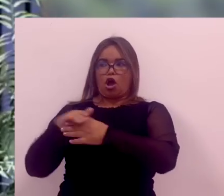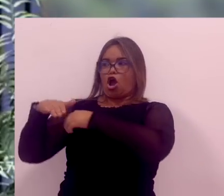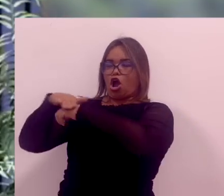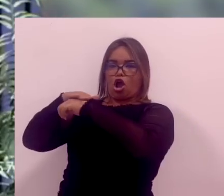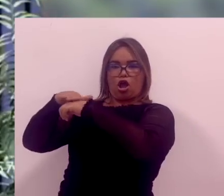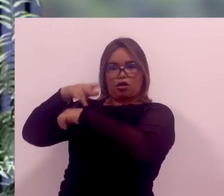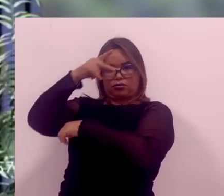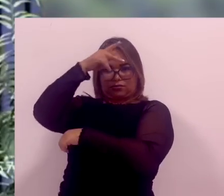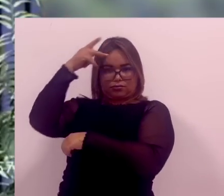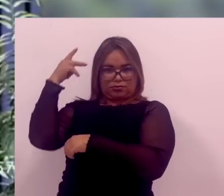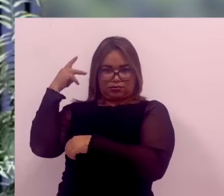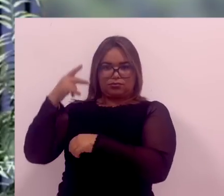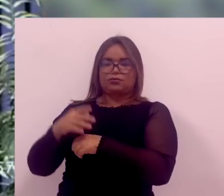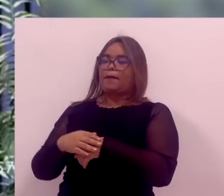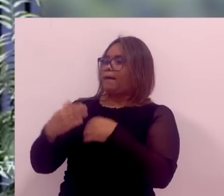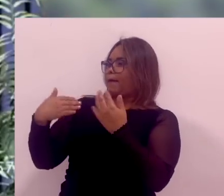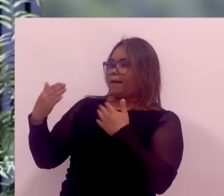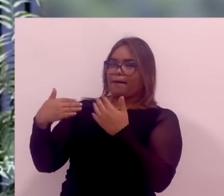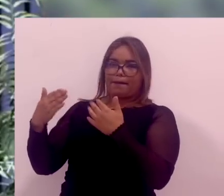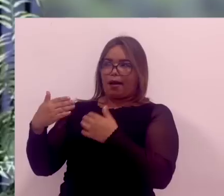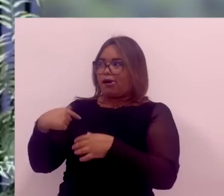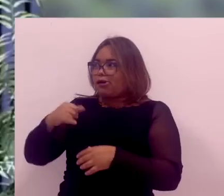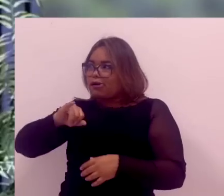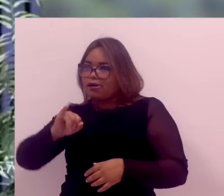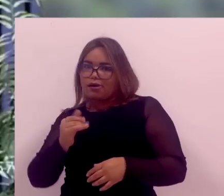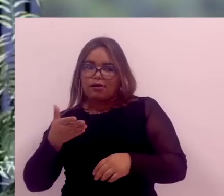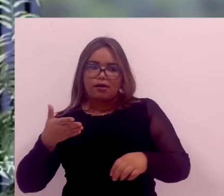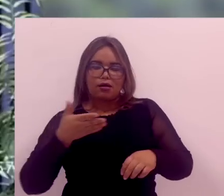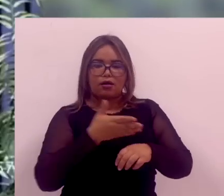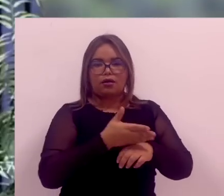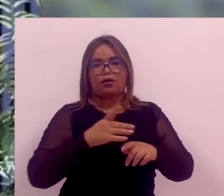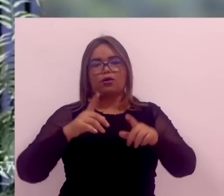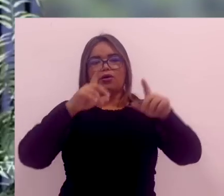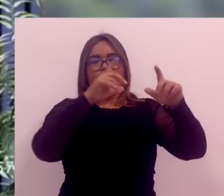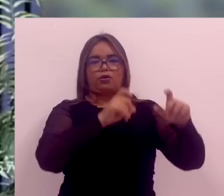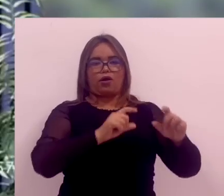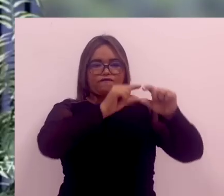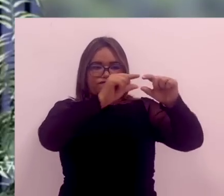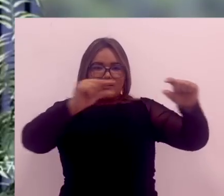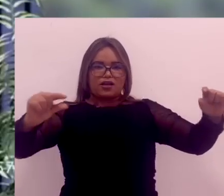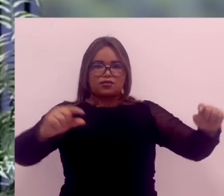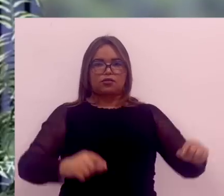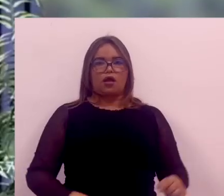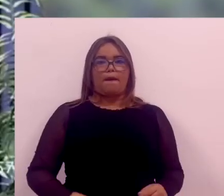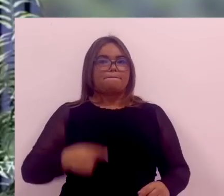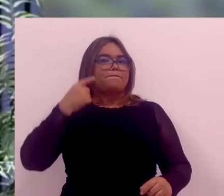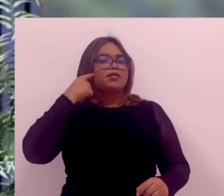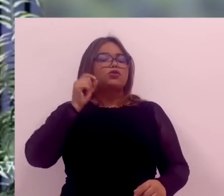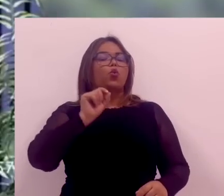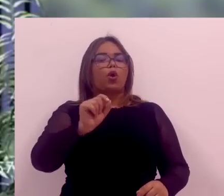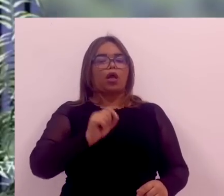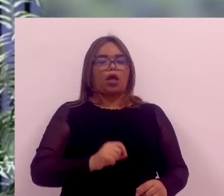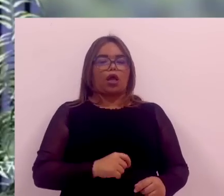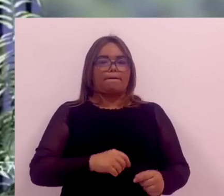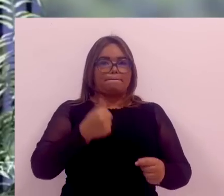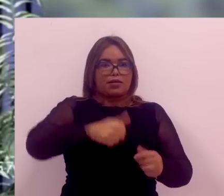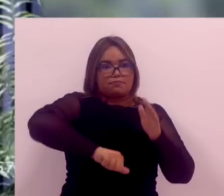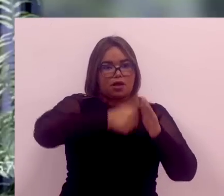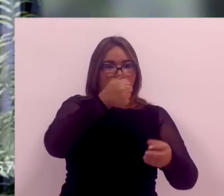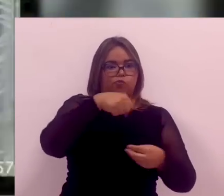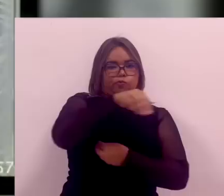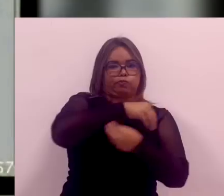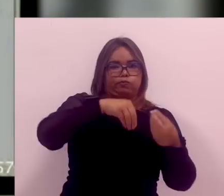entrei, tirei uma foto enquanto a minha esposa estava falando com alguém, mantendo-os ocupados. Aí está, a ordem que vem do